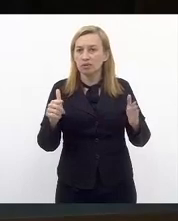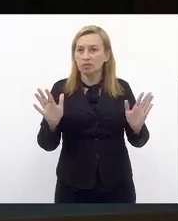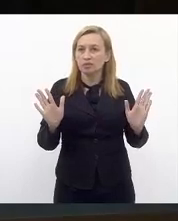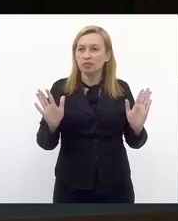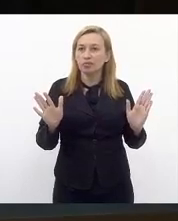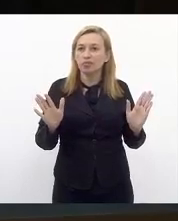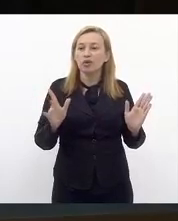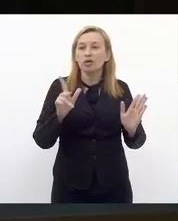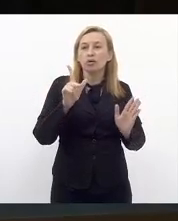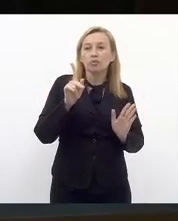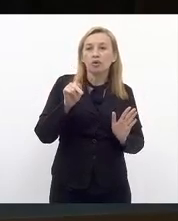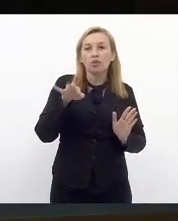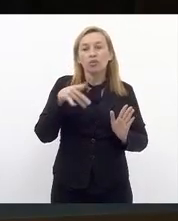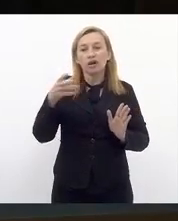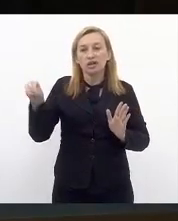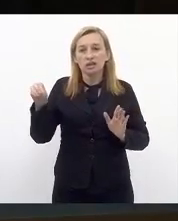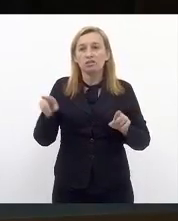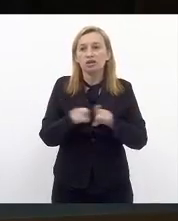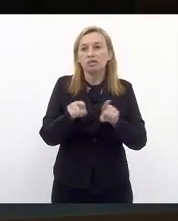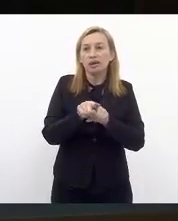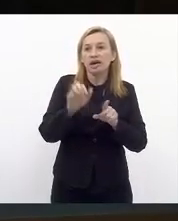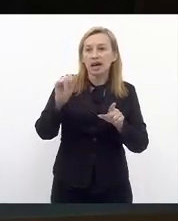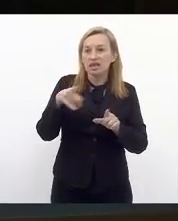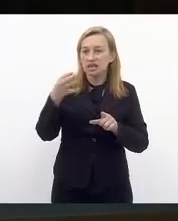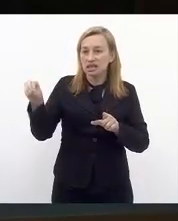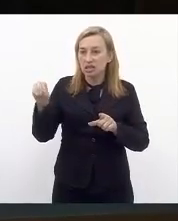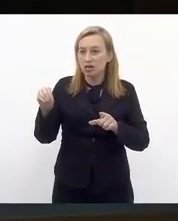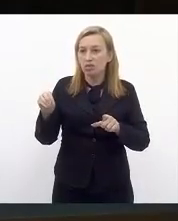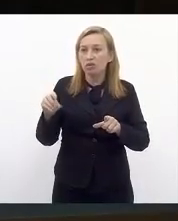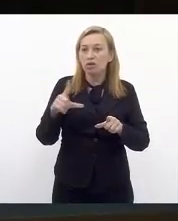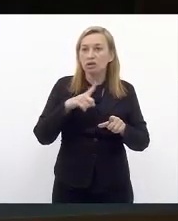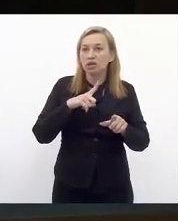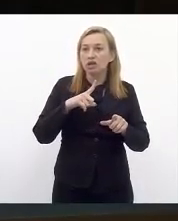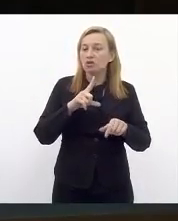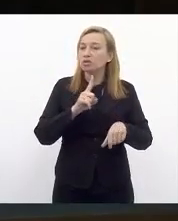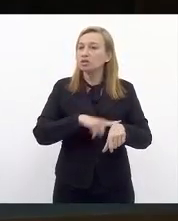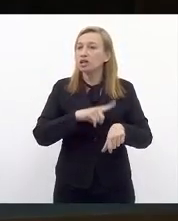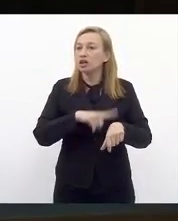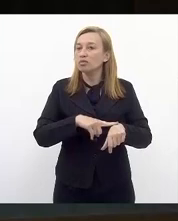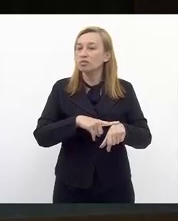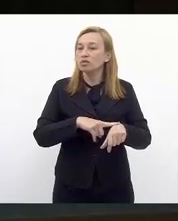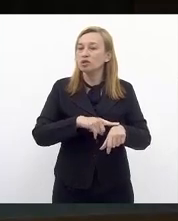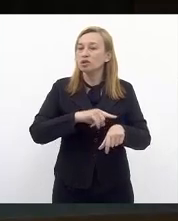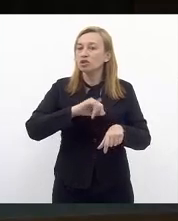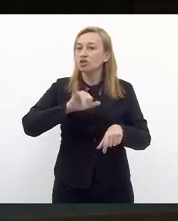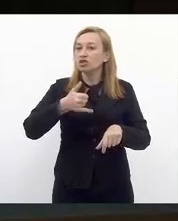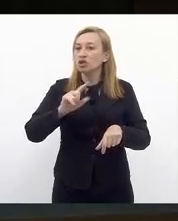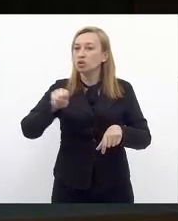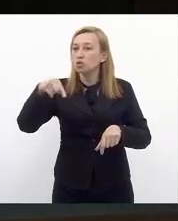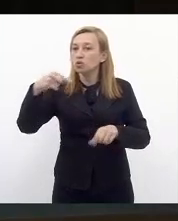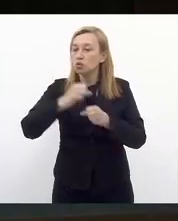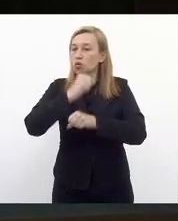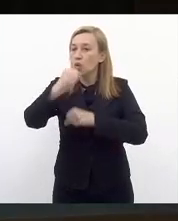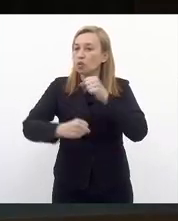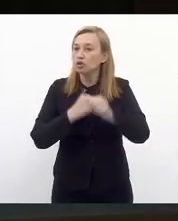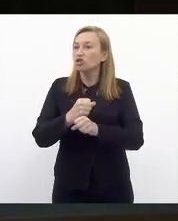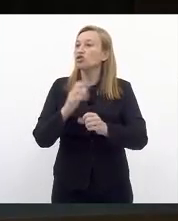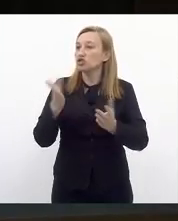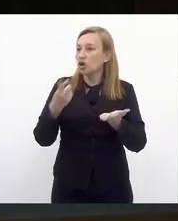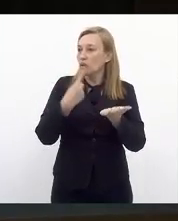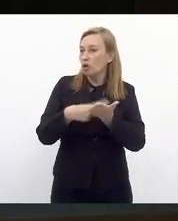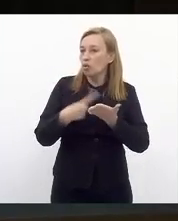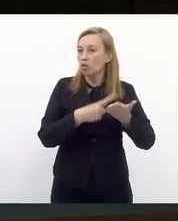tanta promulgação como a sanção tenha um qualidade a parte Rio de Janeiro do próximo ano você já é um acordo